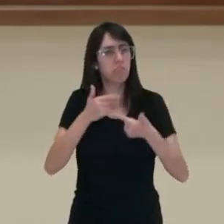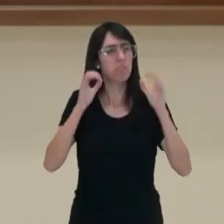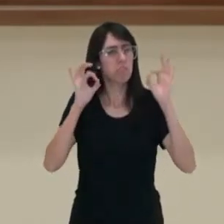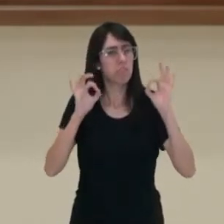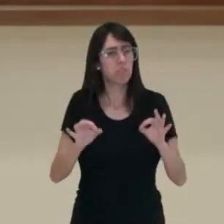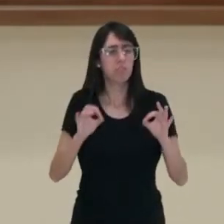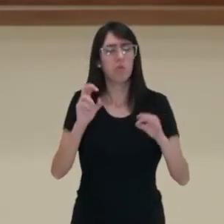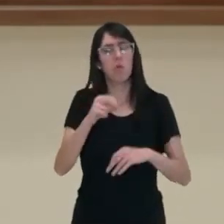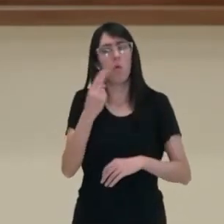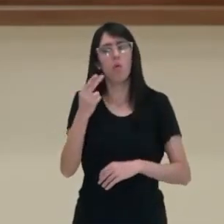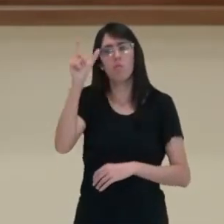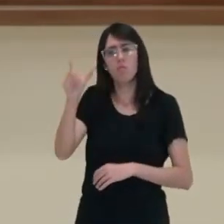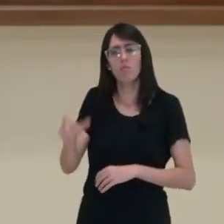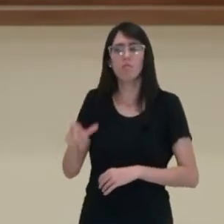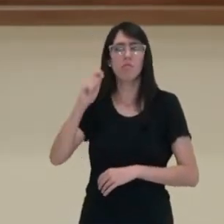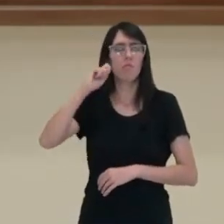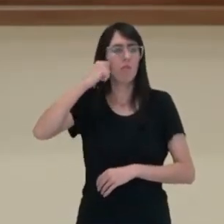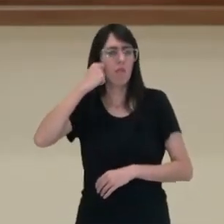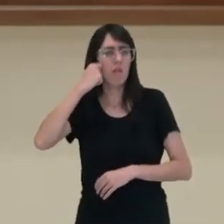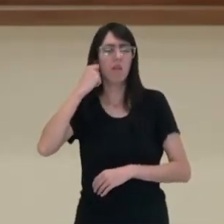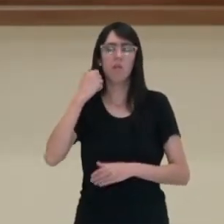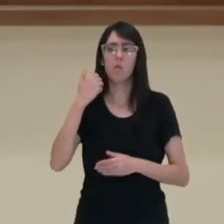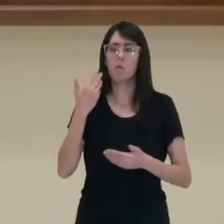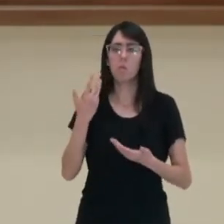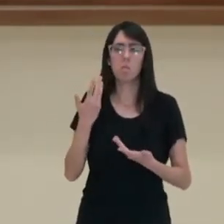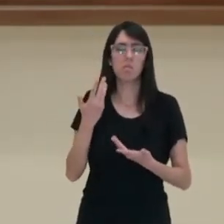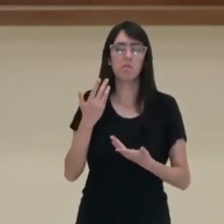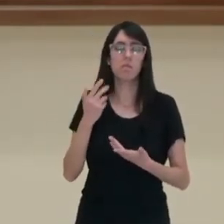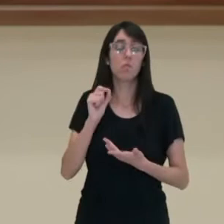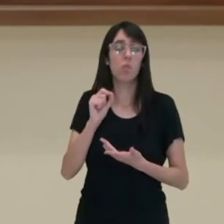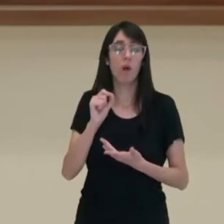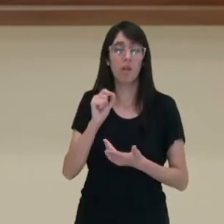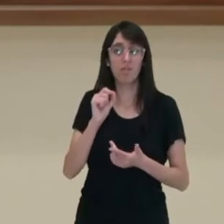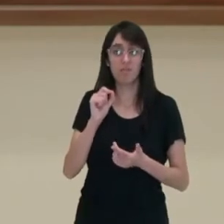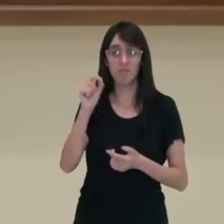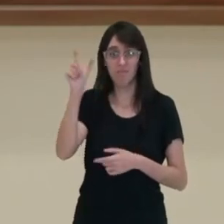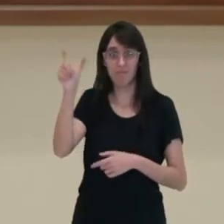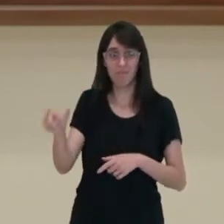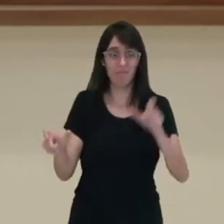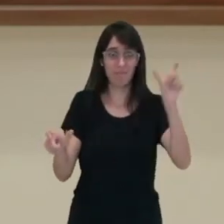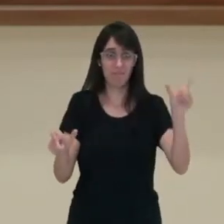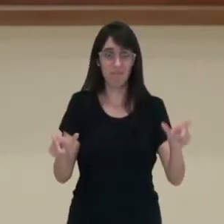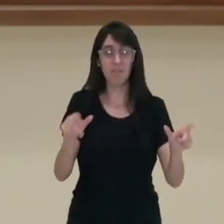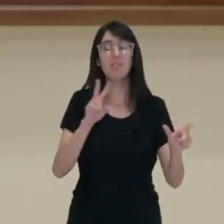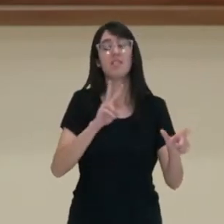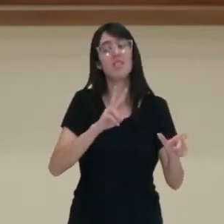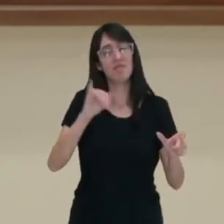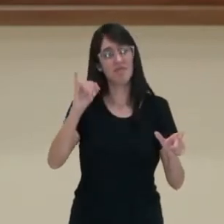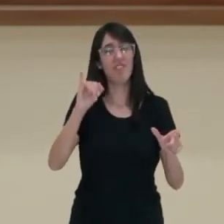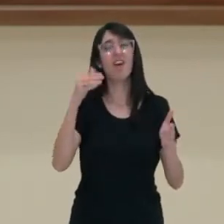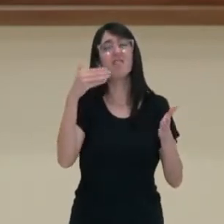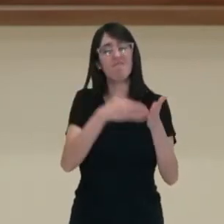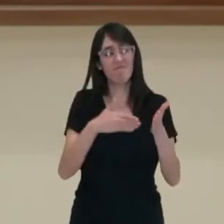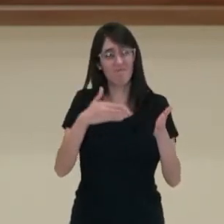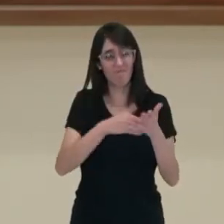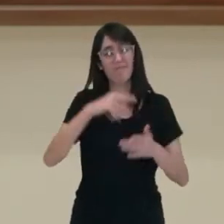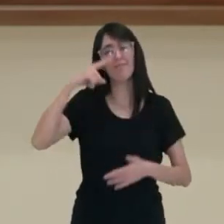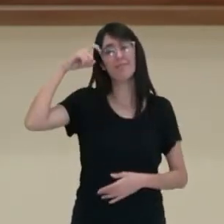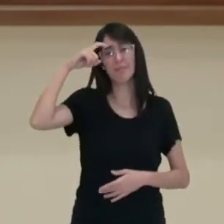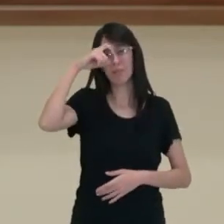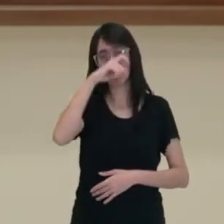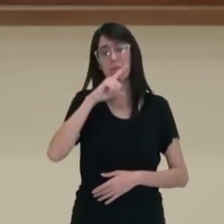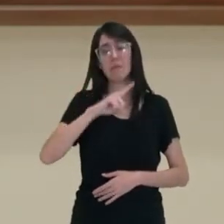jovem negro, uma jovem negra, então esse sujeito vai enfrentar ainda mais barreiras e a